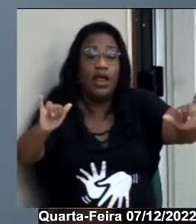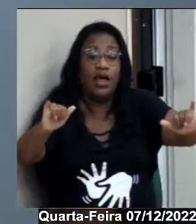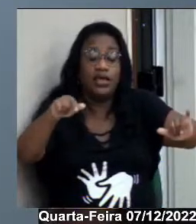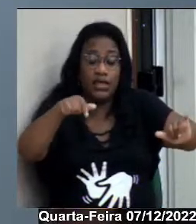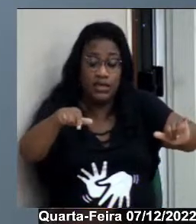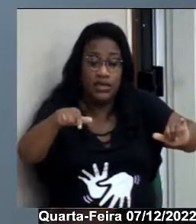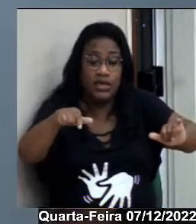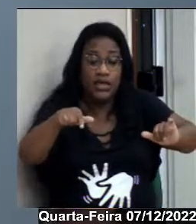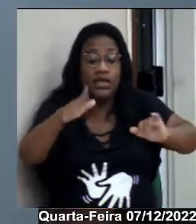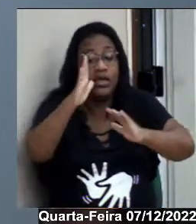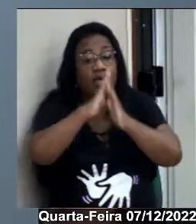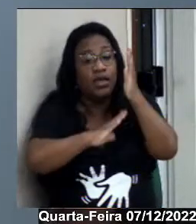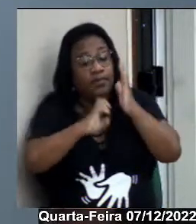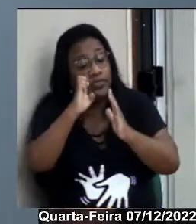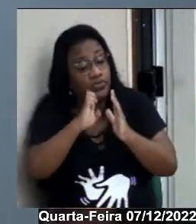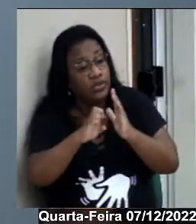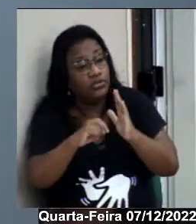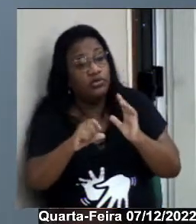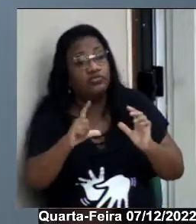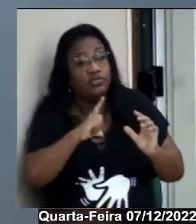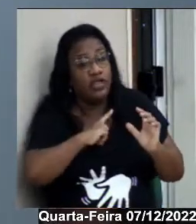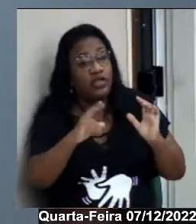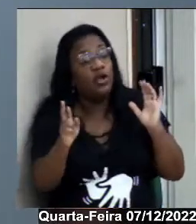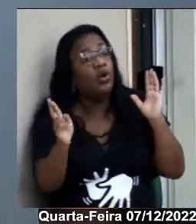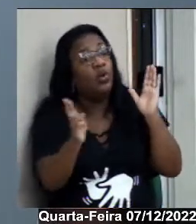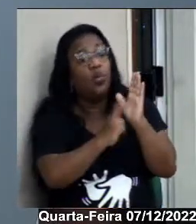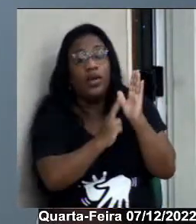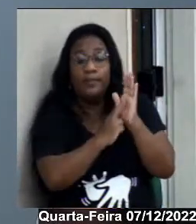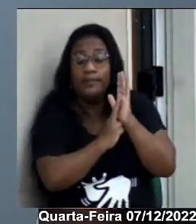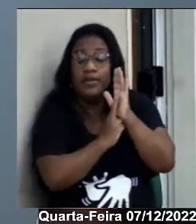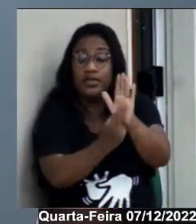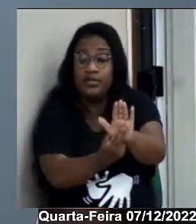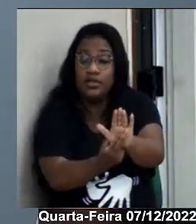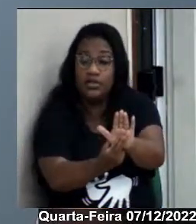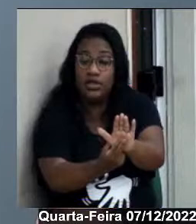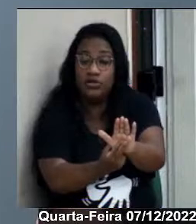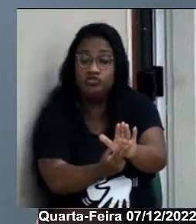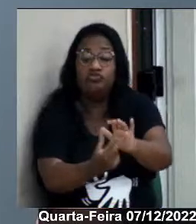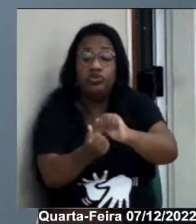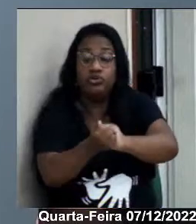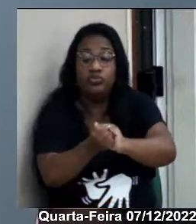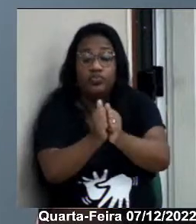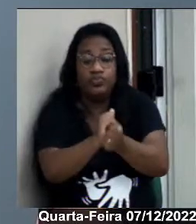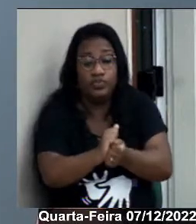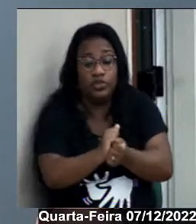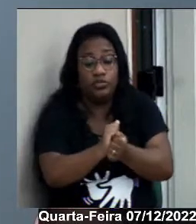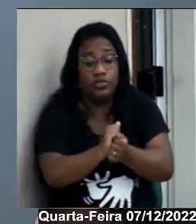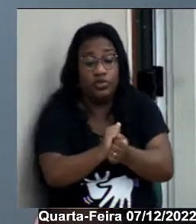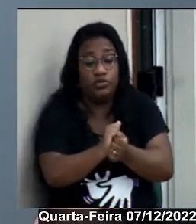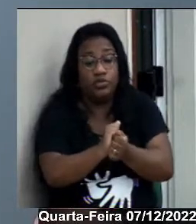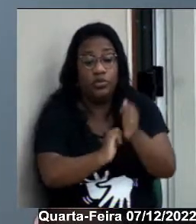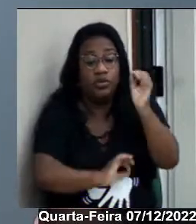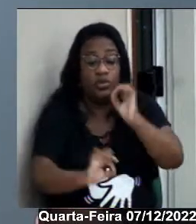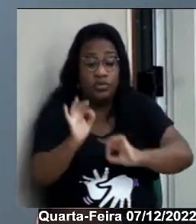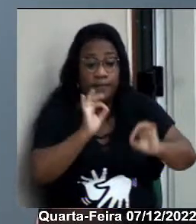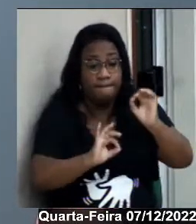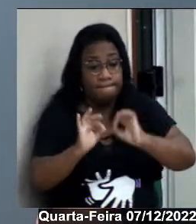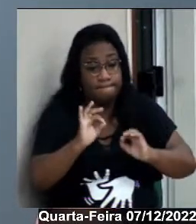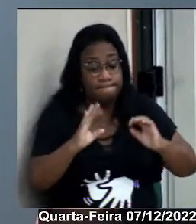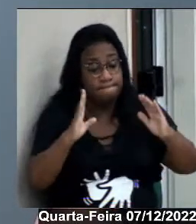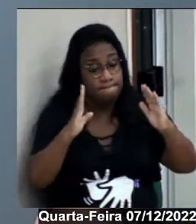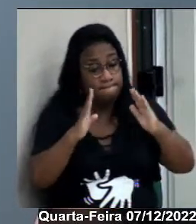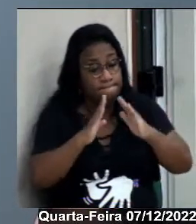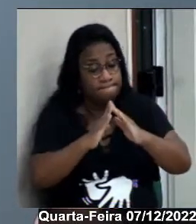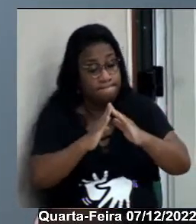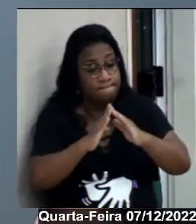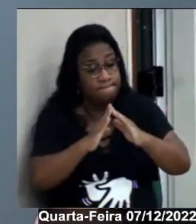tem sim um representante, ninguém trouxe de fora, nós somos daqui, estamos fazendo esporte aqui para nós, para moradores do